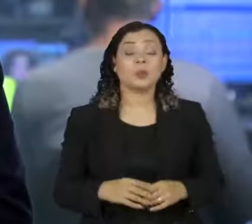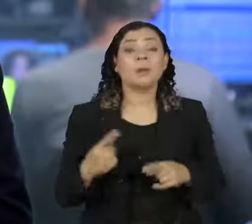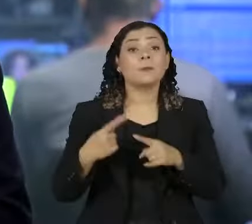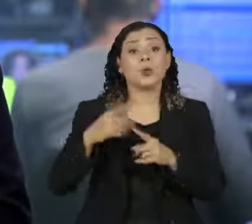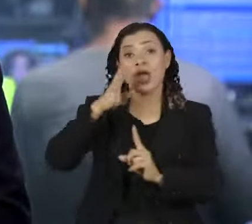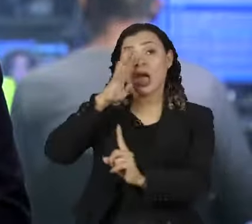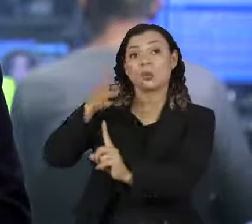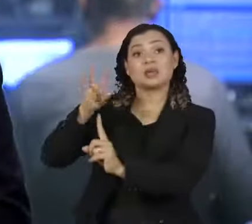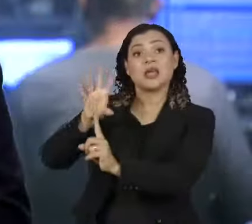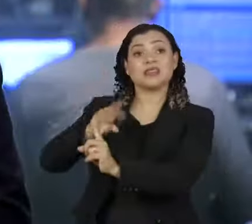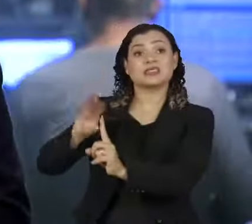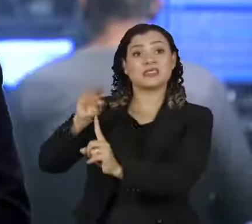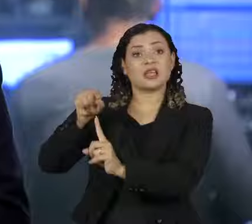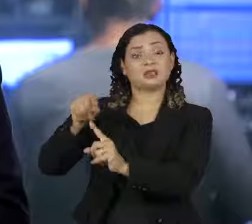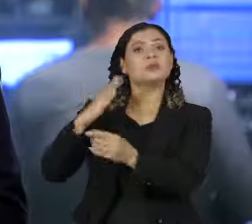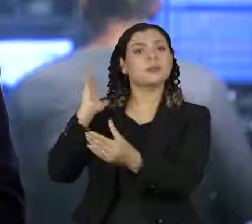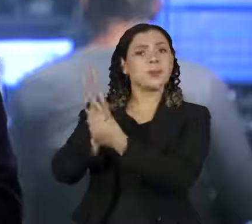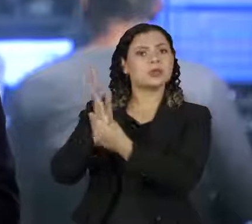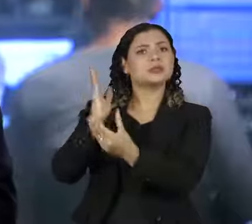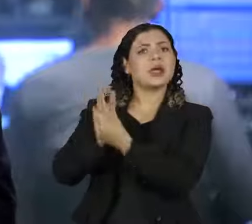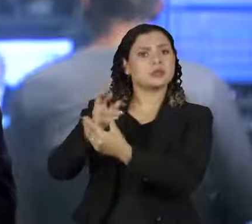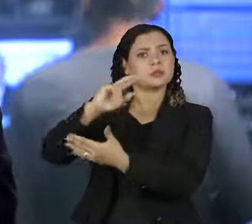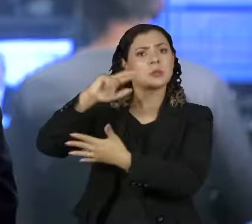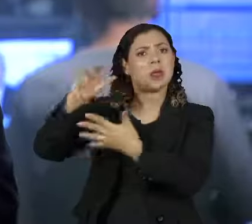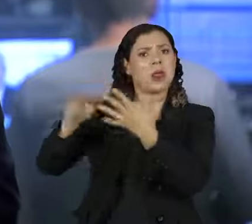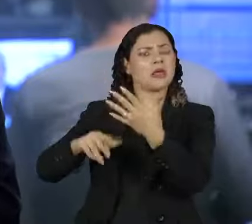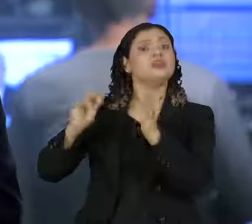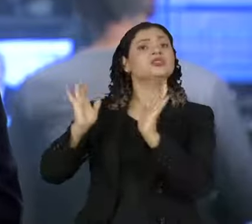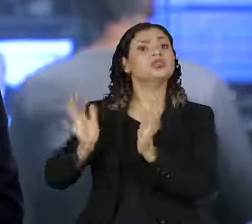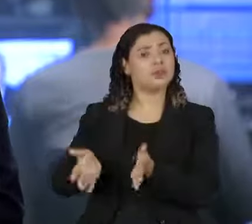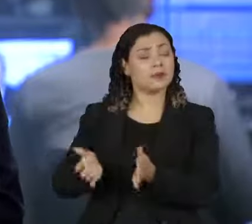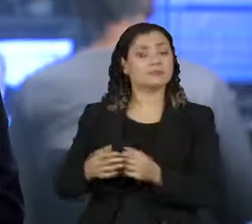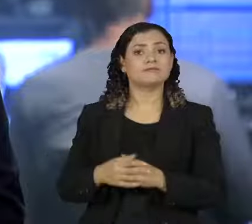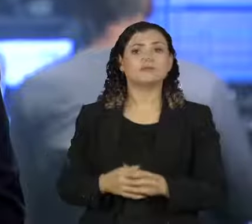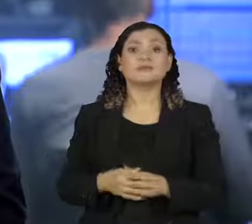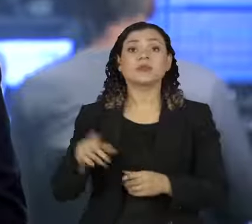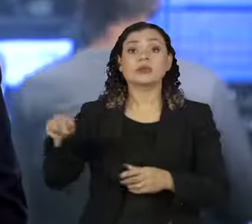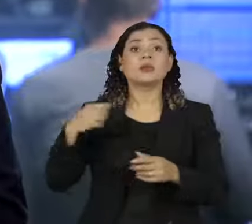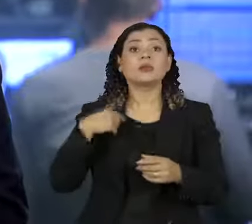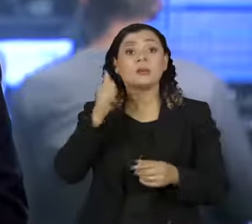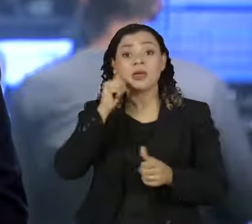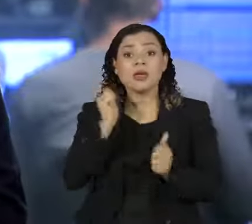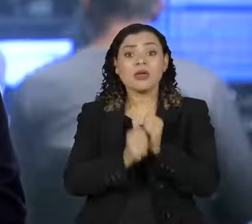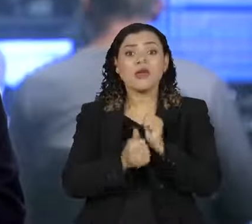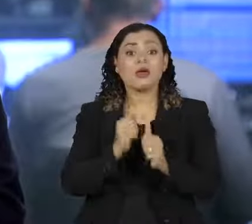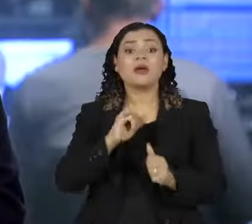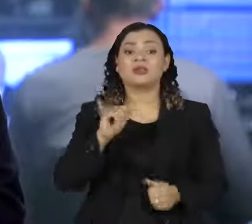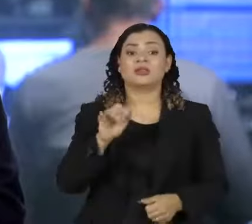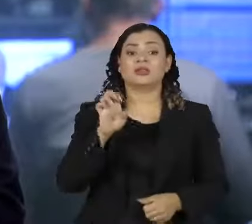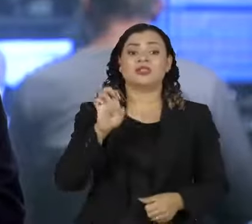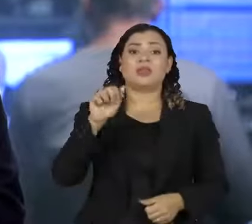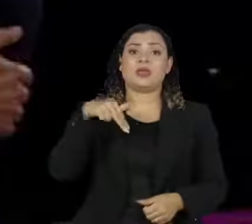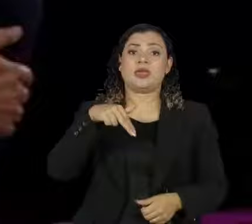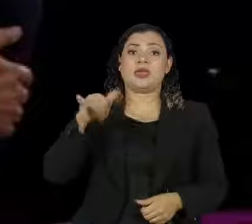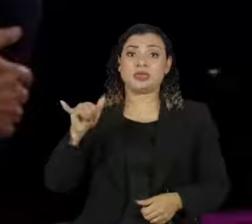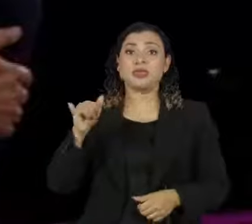é acusado de assédio e alvo de processos disciplinares após beijar a força jogadora genirmos